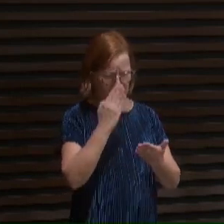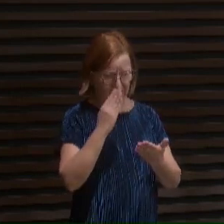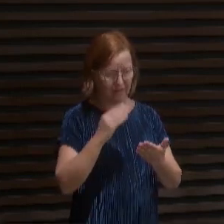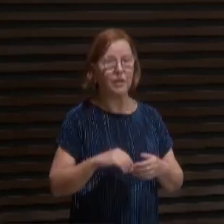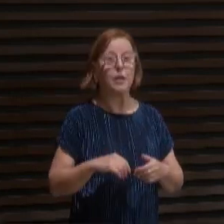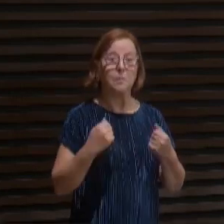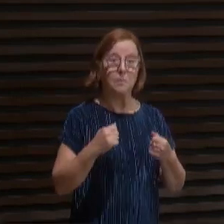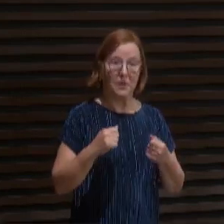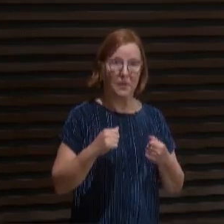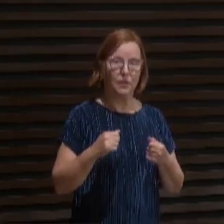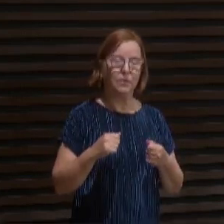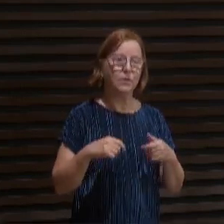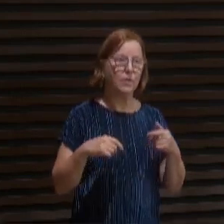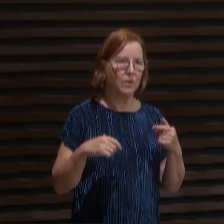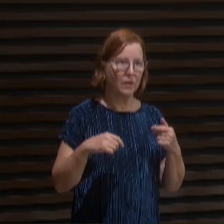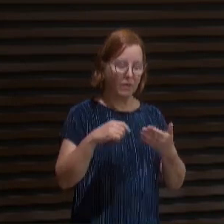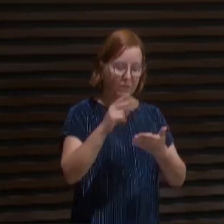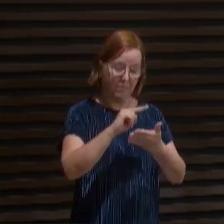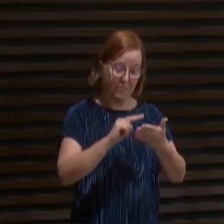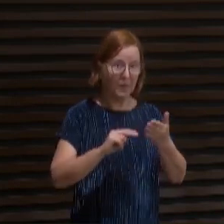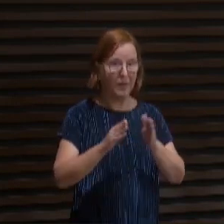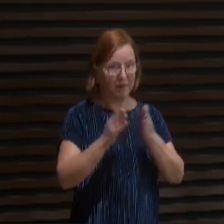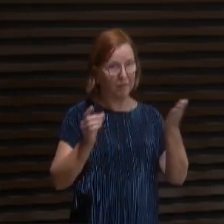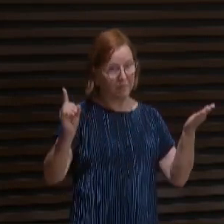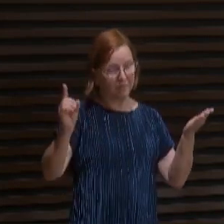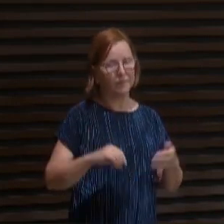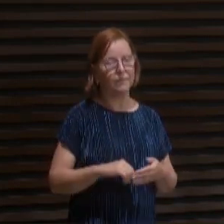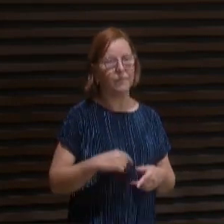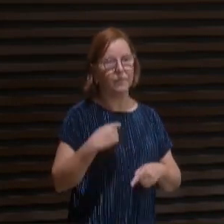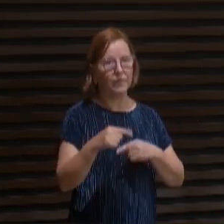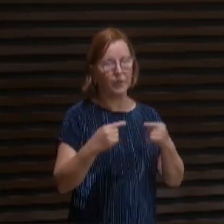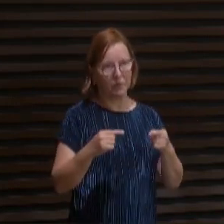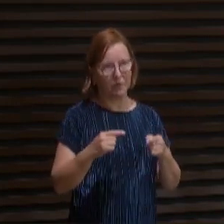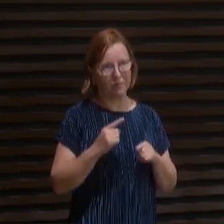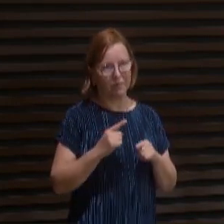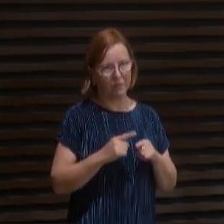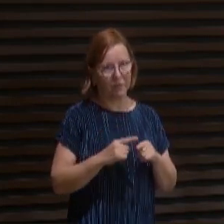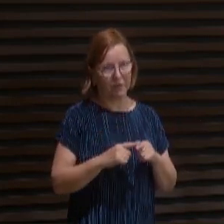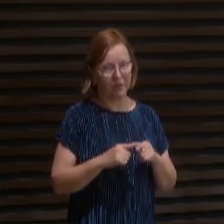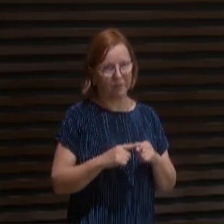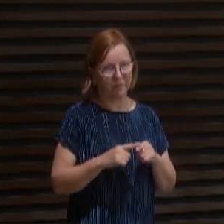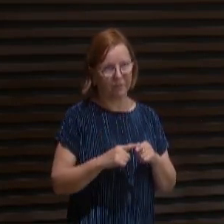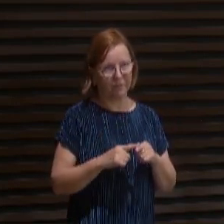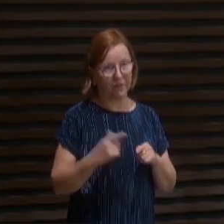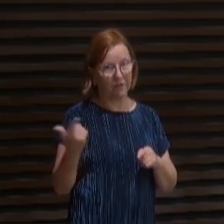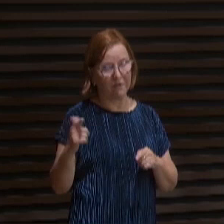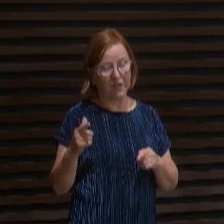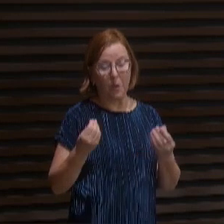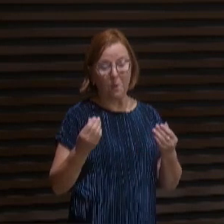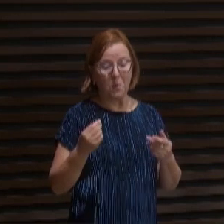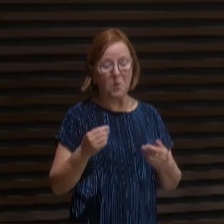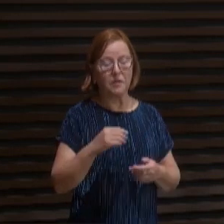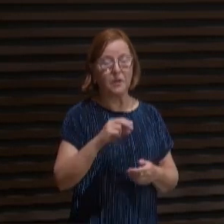como os bereanos. Veja o versículo seguinte que ele diz, porque virão muitos em meu nome